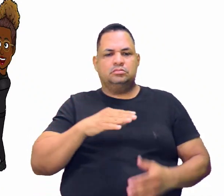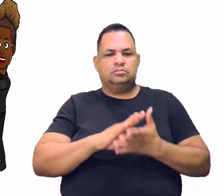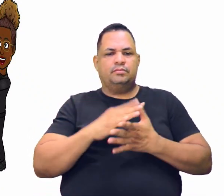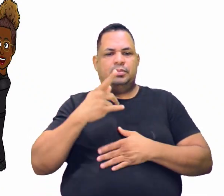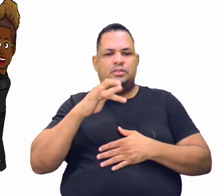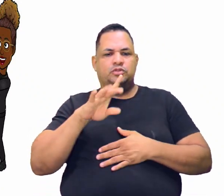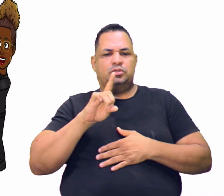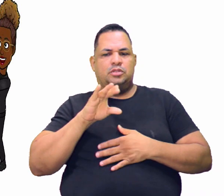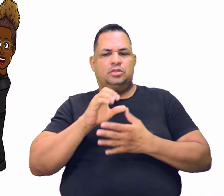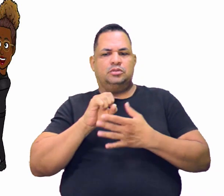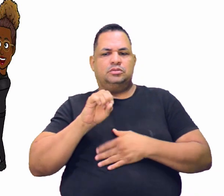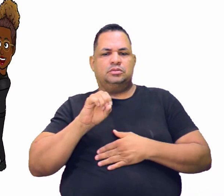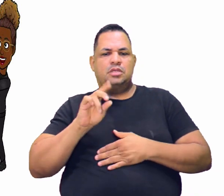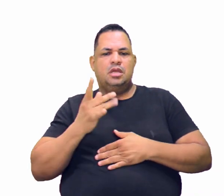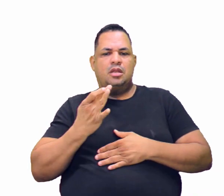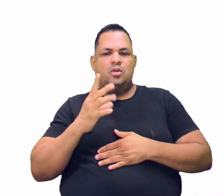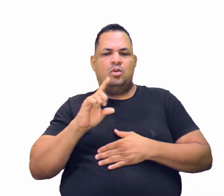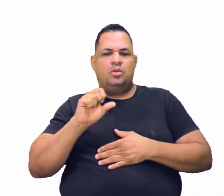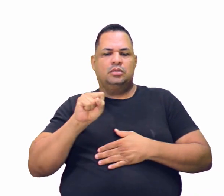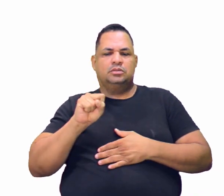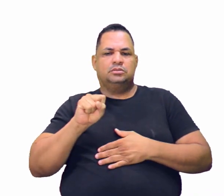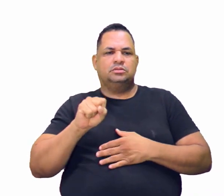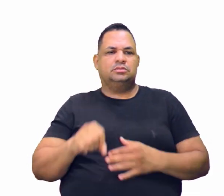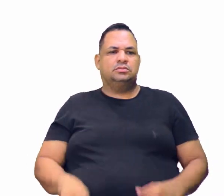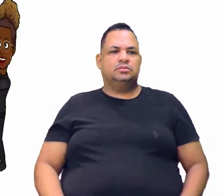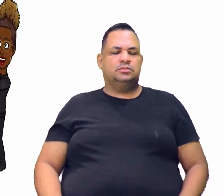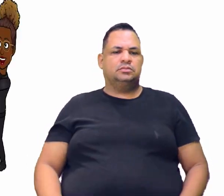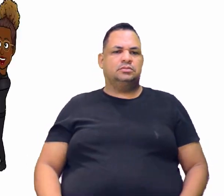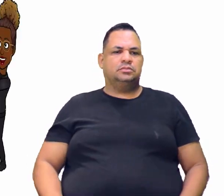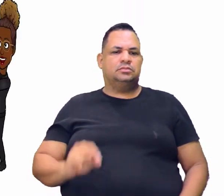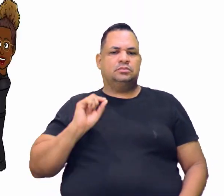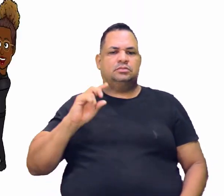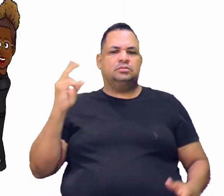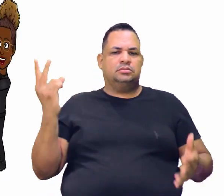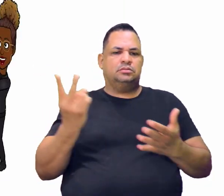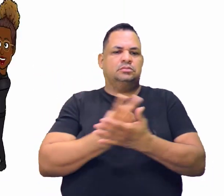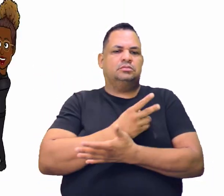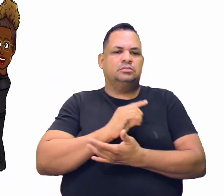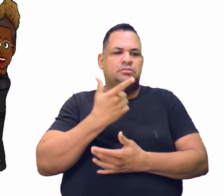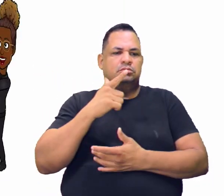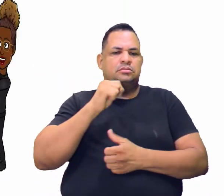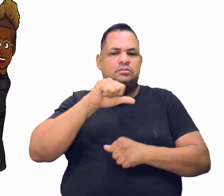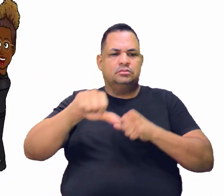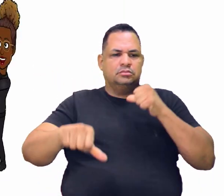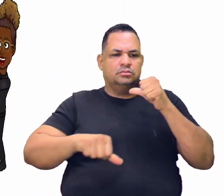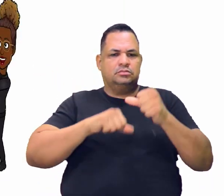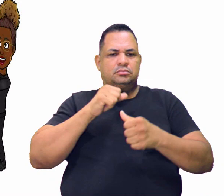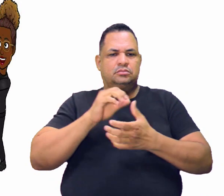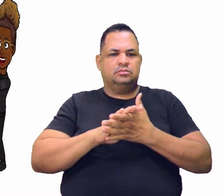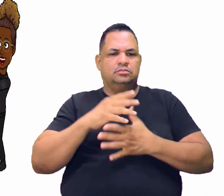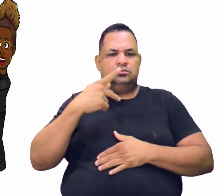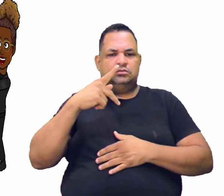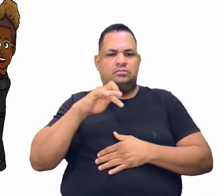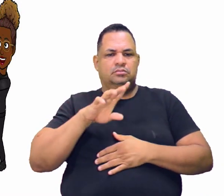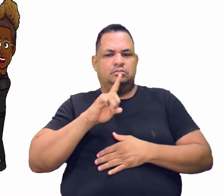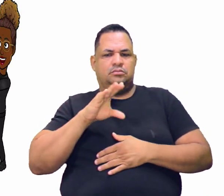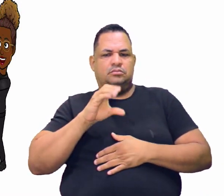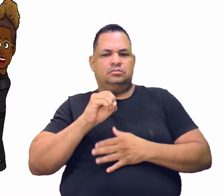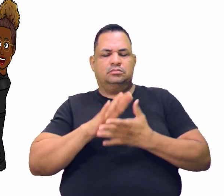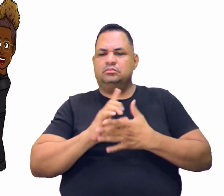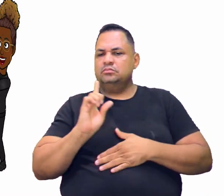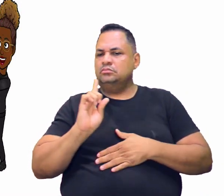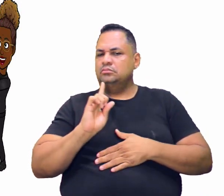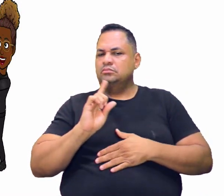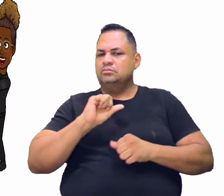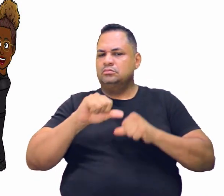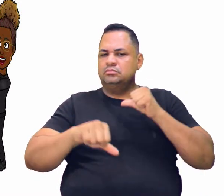são pseudo-heróis. O que aconteceu? Não houve mudança. Ele continuou, ó,